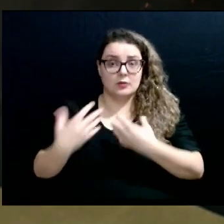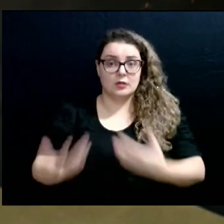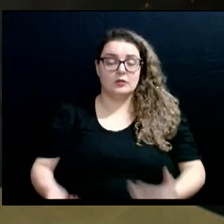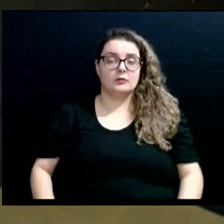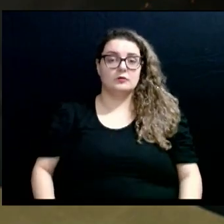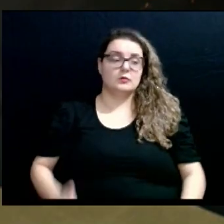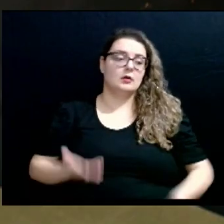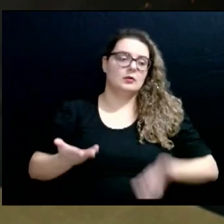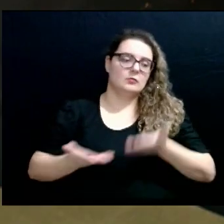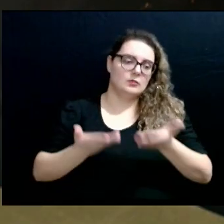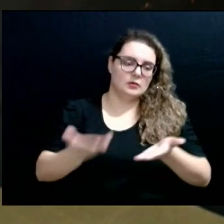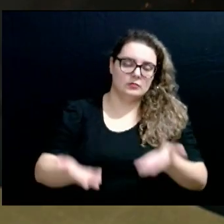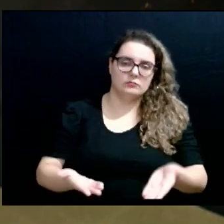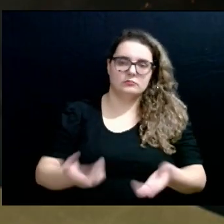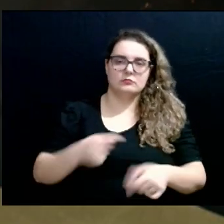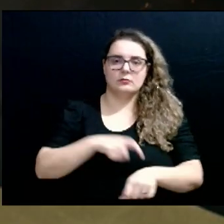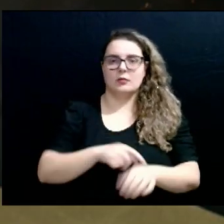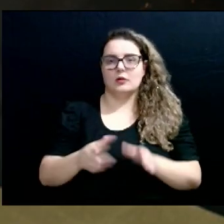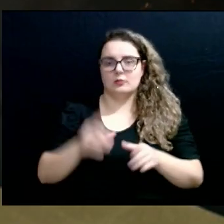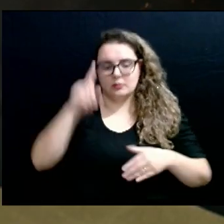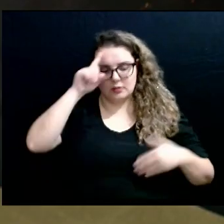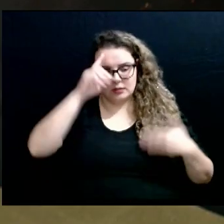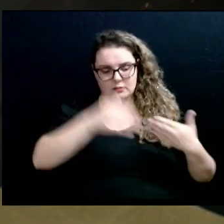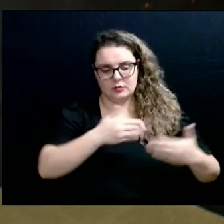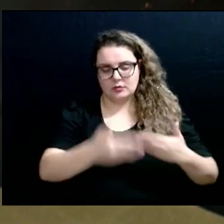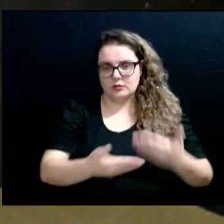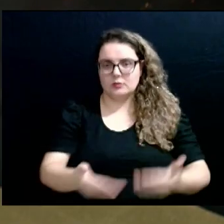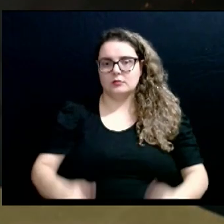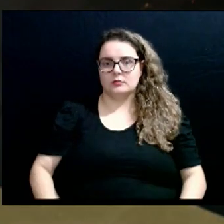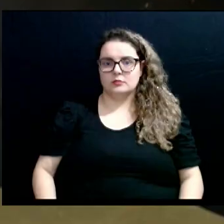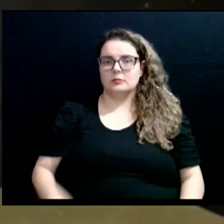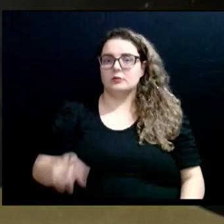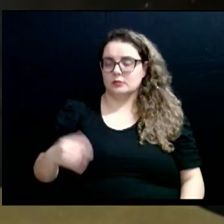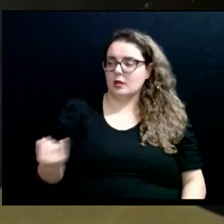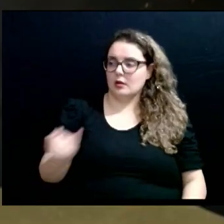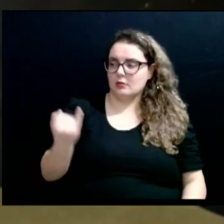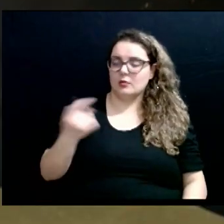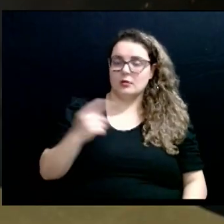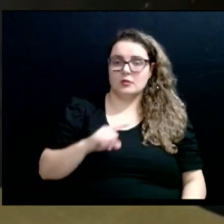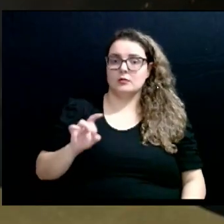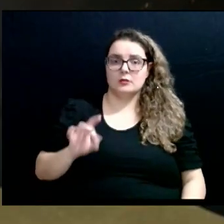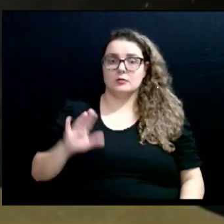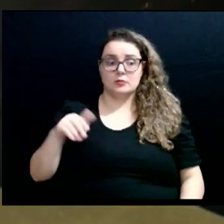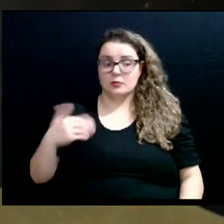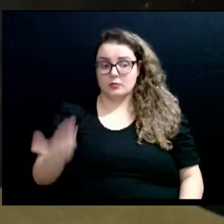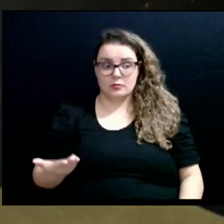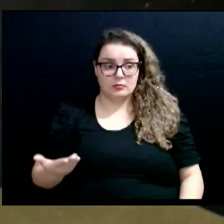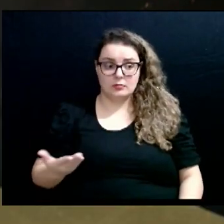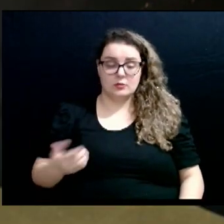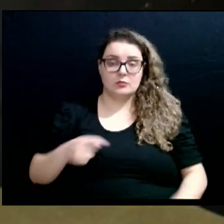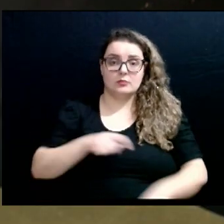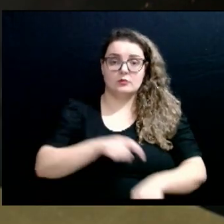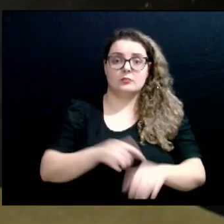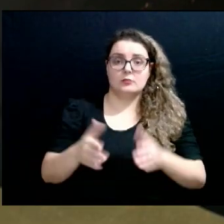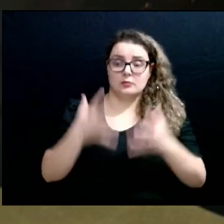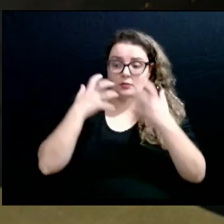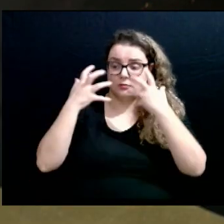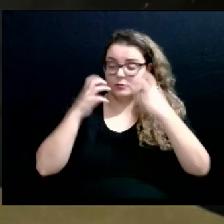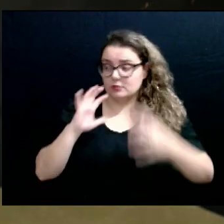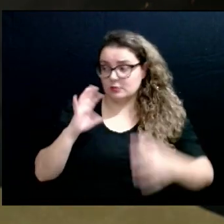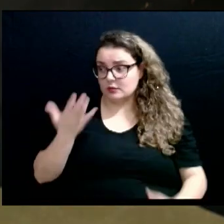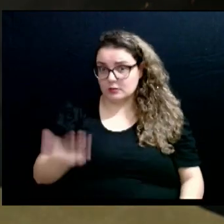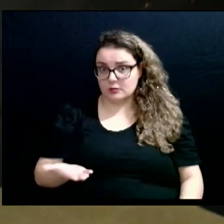as situações do nosso dia a dia. E isso é muito importante, não só quando a situação, o estresse